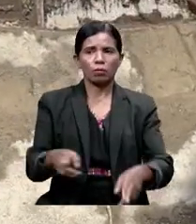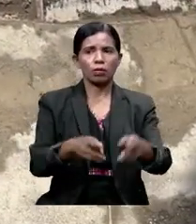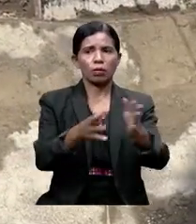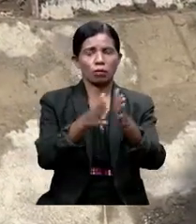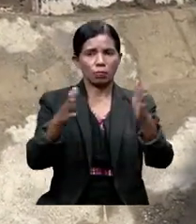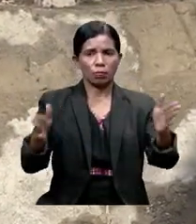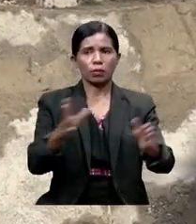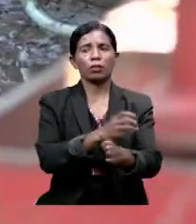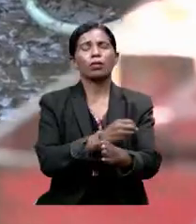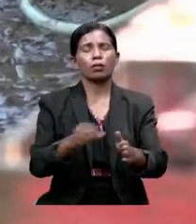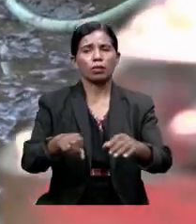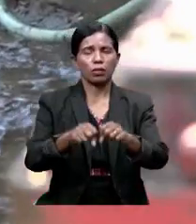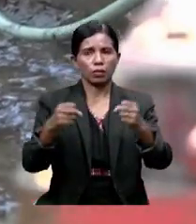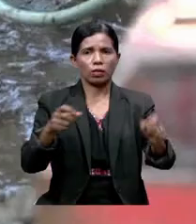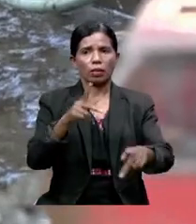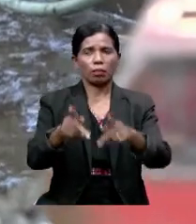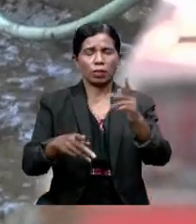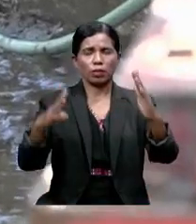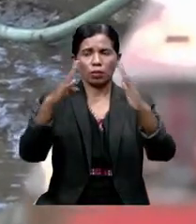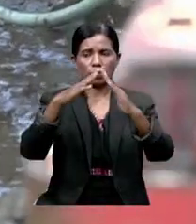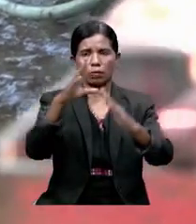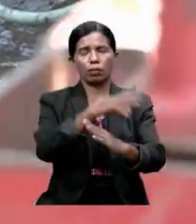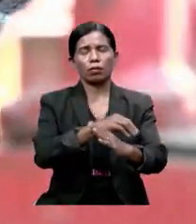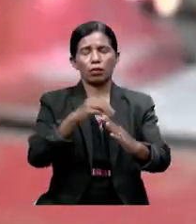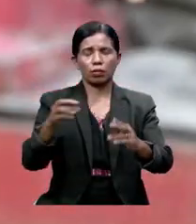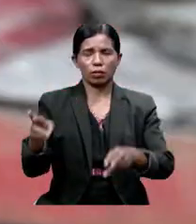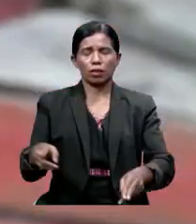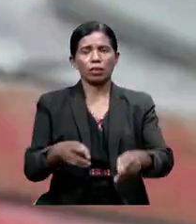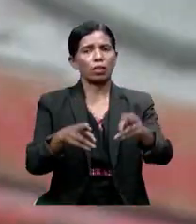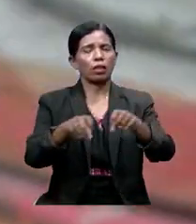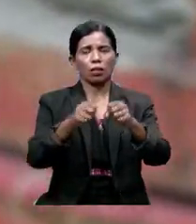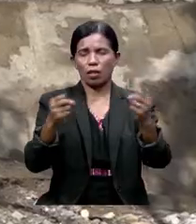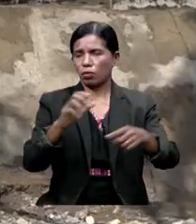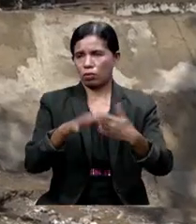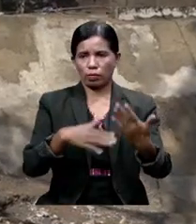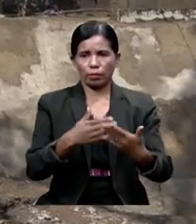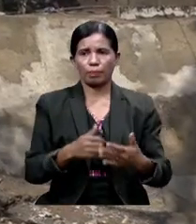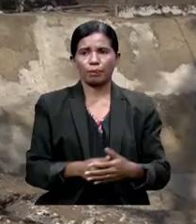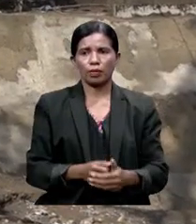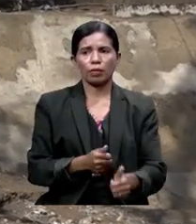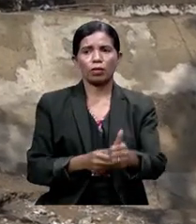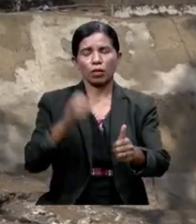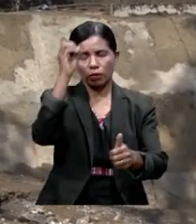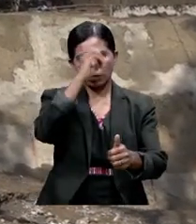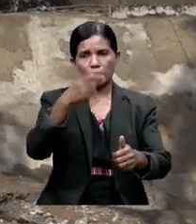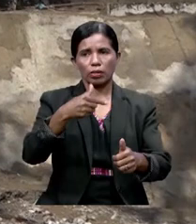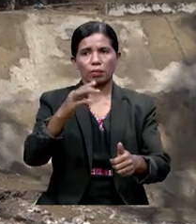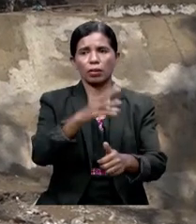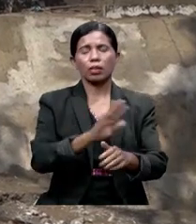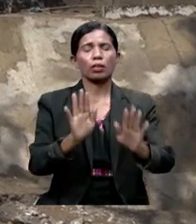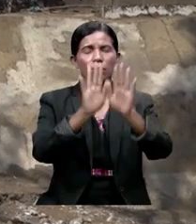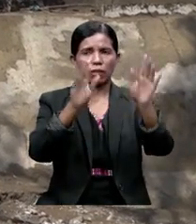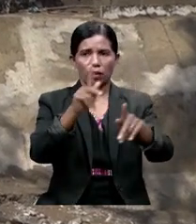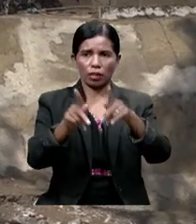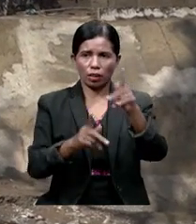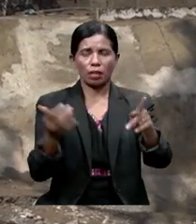volume bot no sobo comunidade ne uma no estraga sasang. Tur observação GMN e domingo, né?